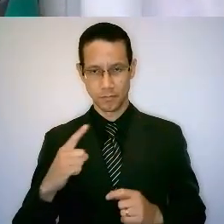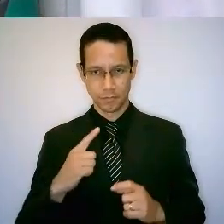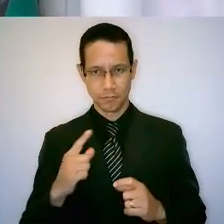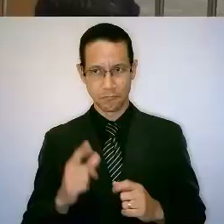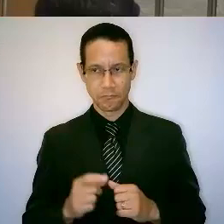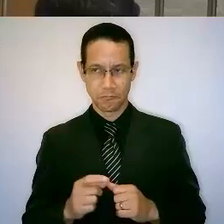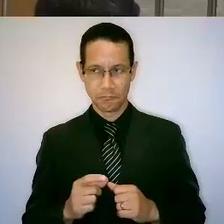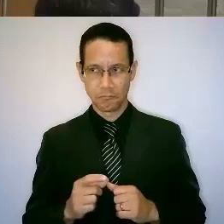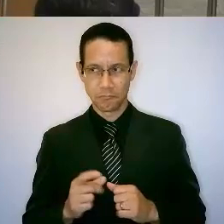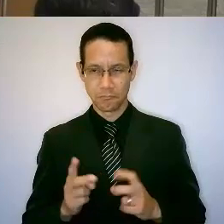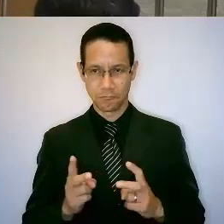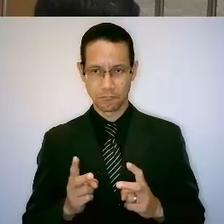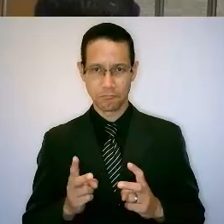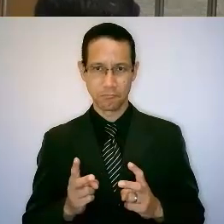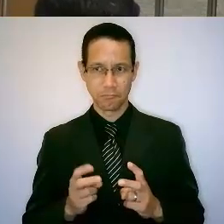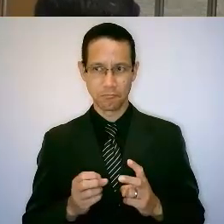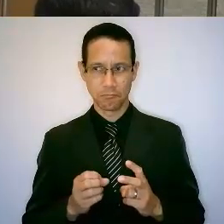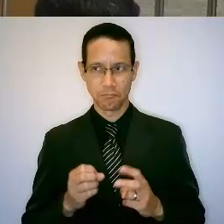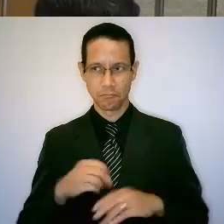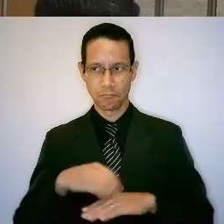com a própria